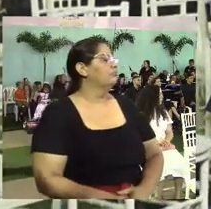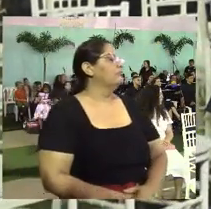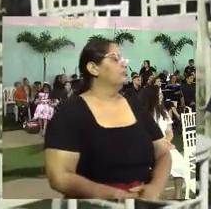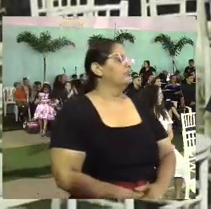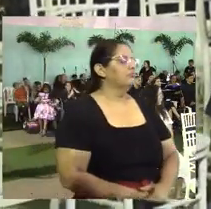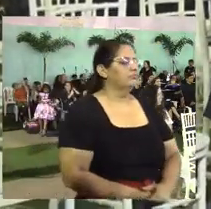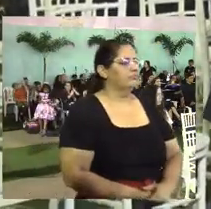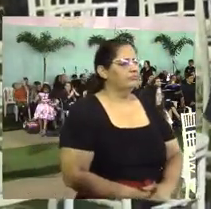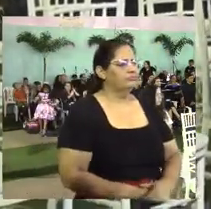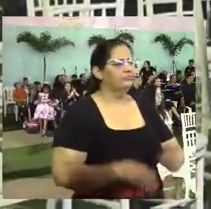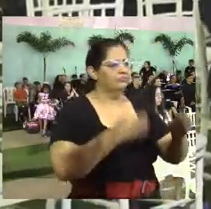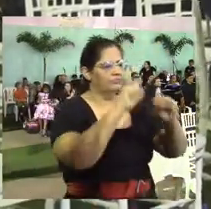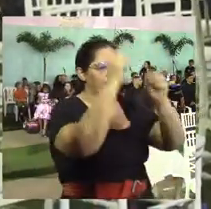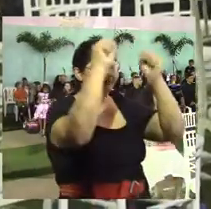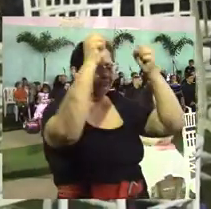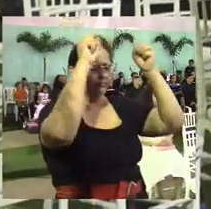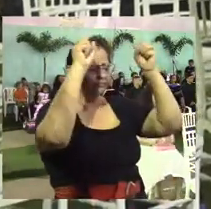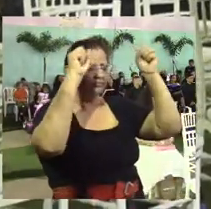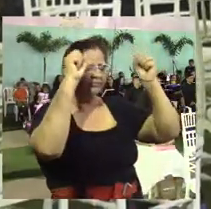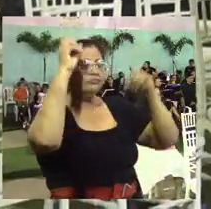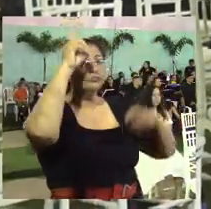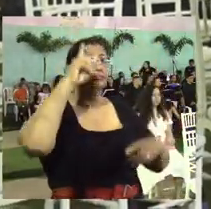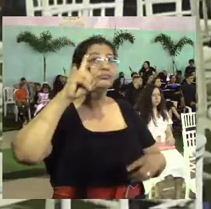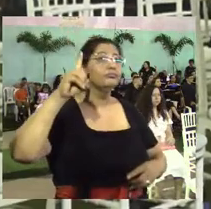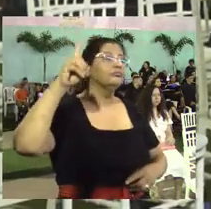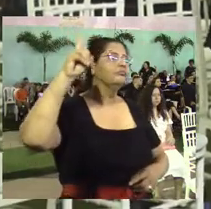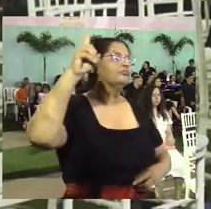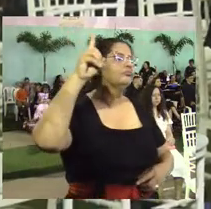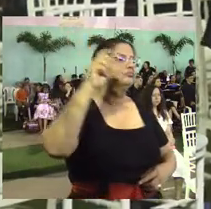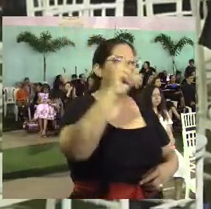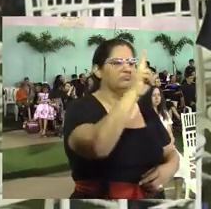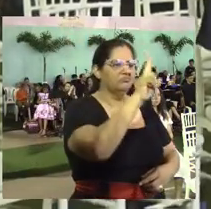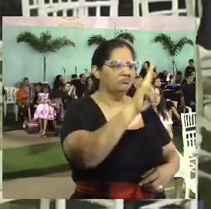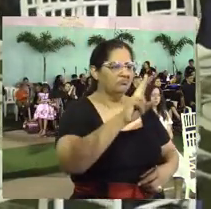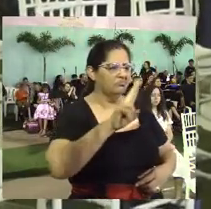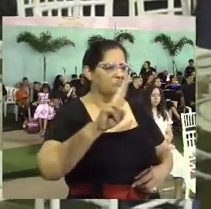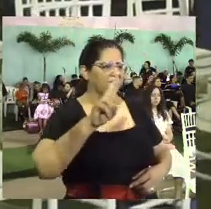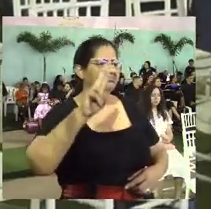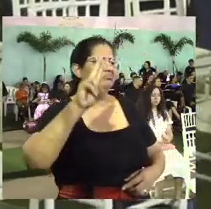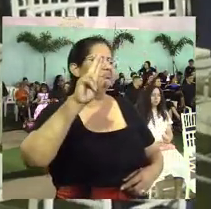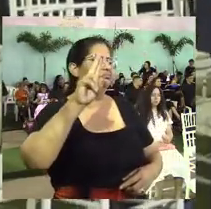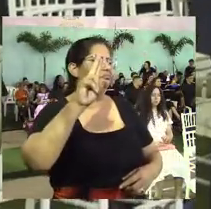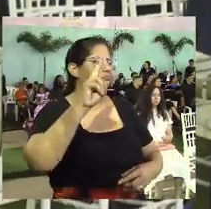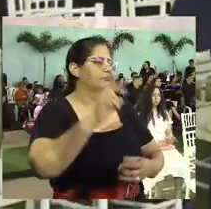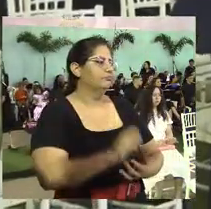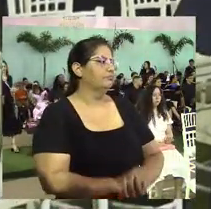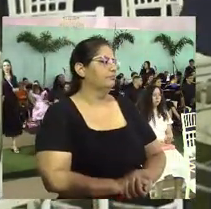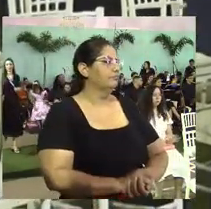ô aleluia Deus adorar de exaltado seja o teu nome aqui Jesus